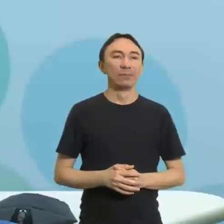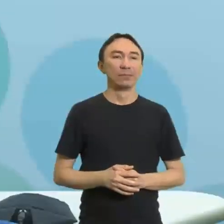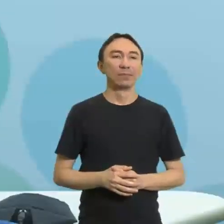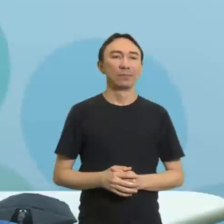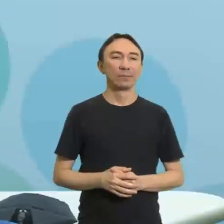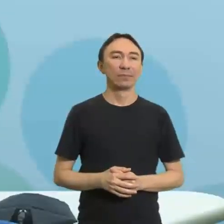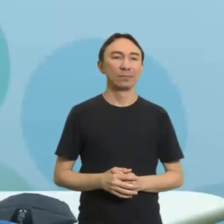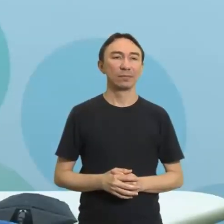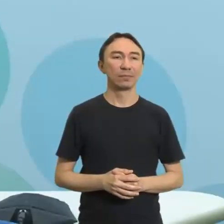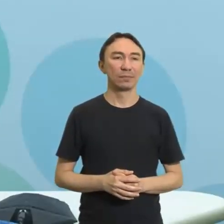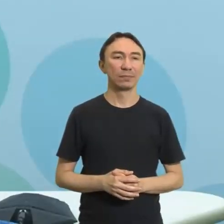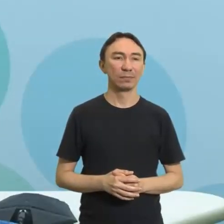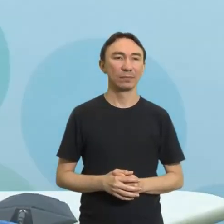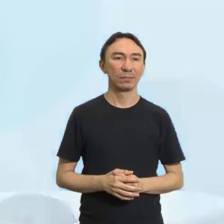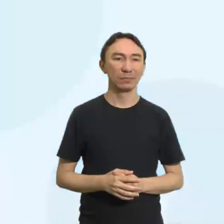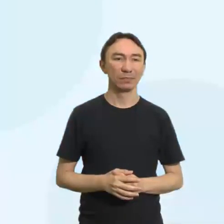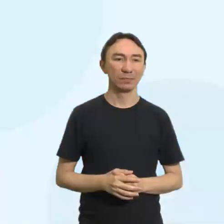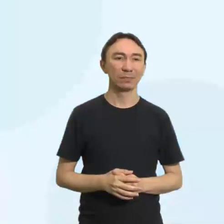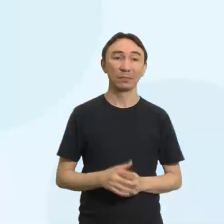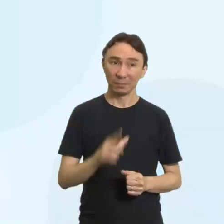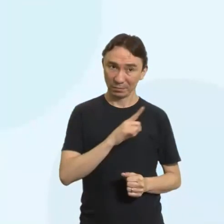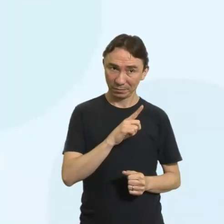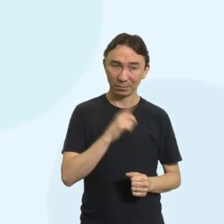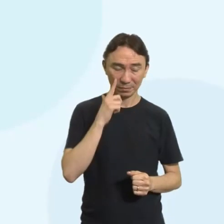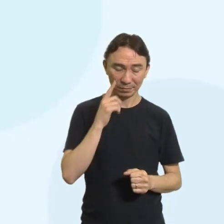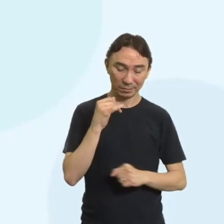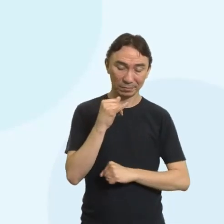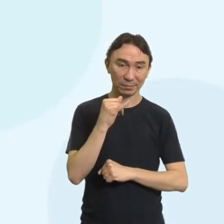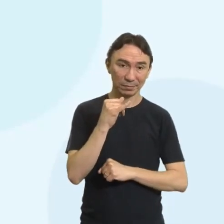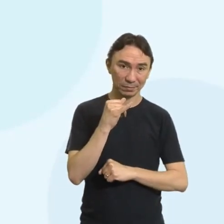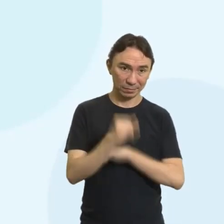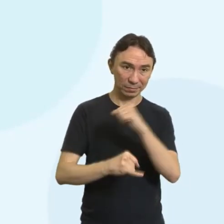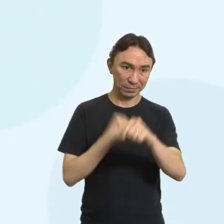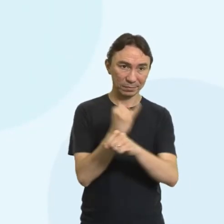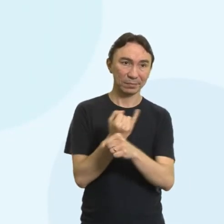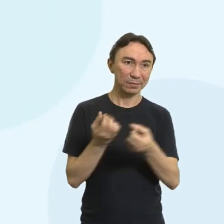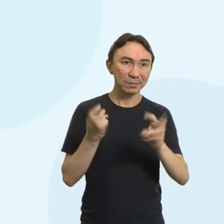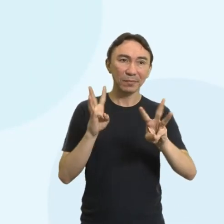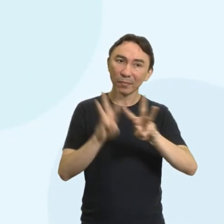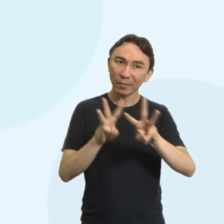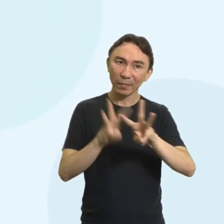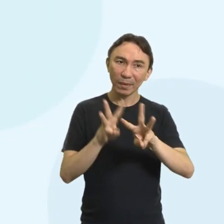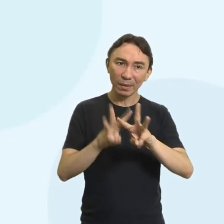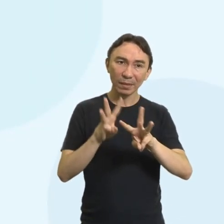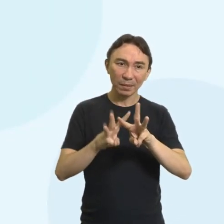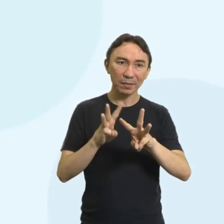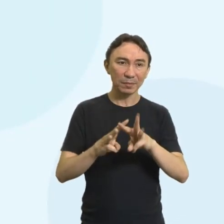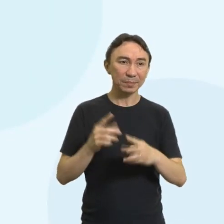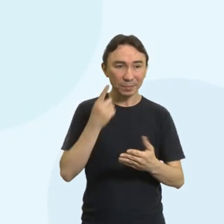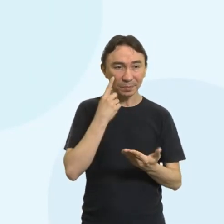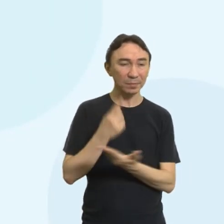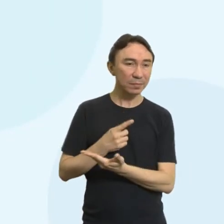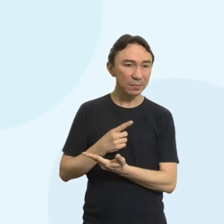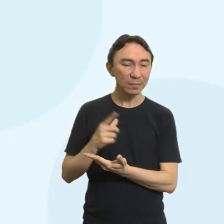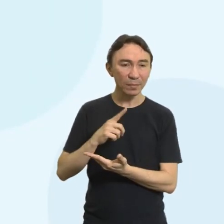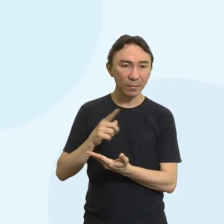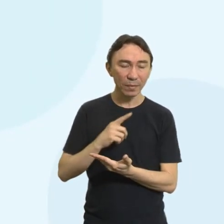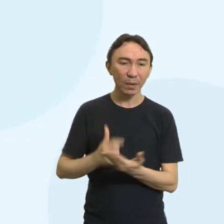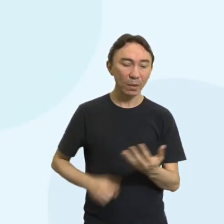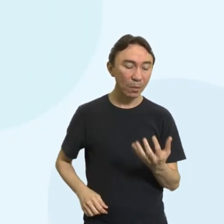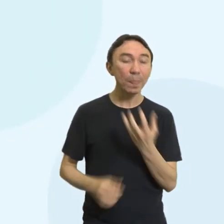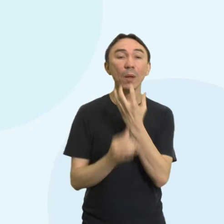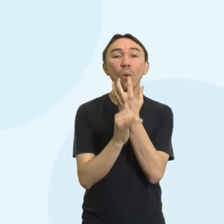vocês têm aí um site de domínio público, tá? Com um conto intitulado A Bruxa e o